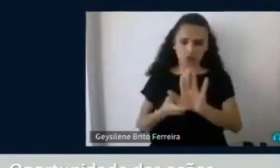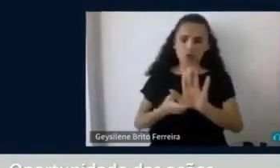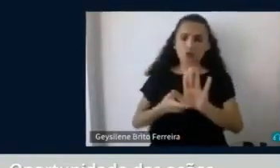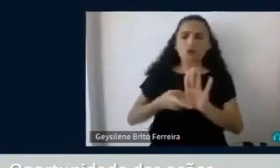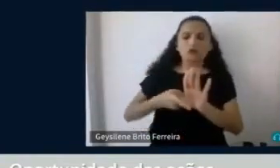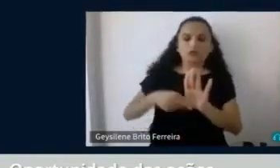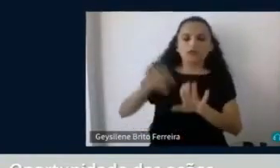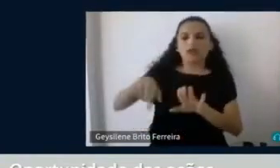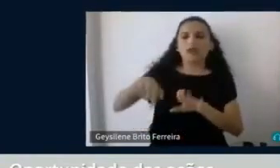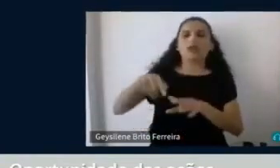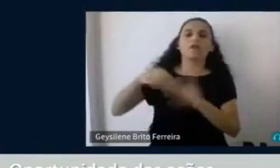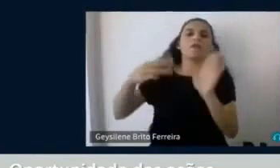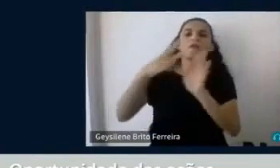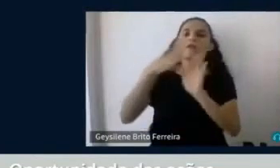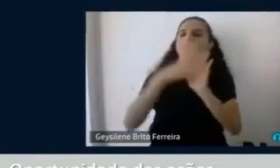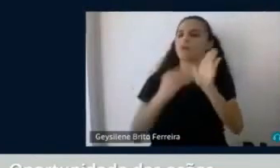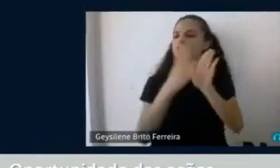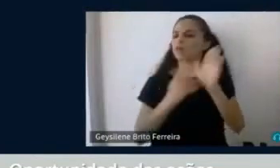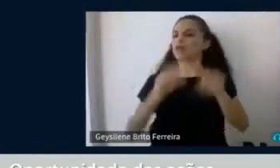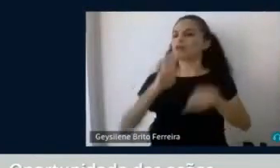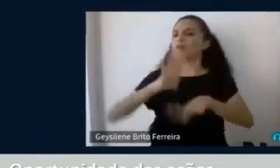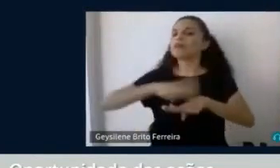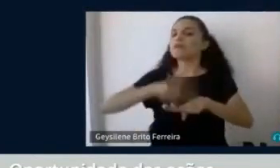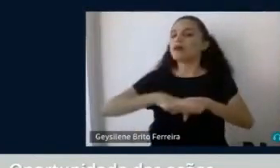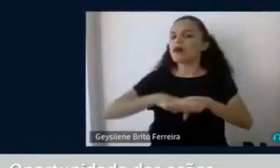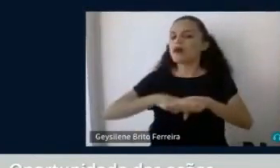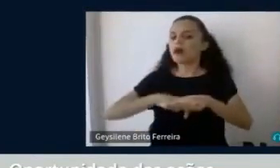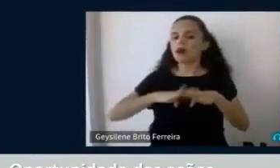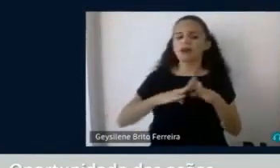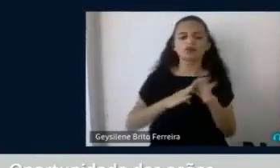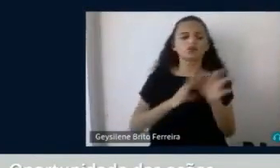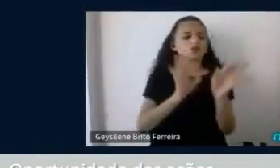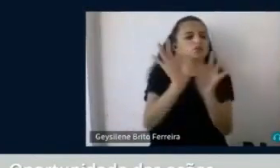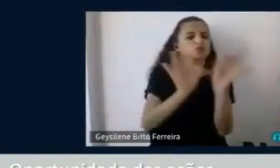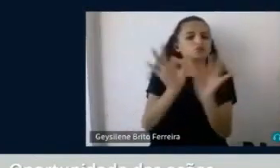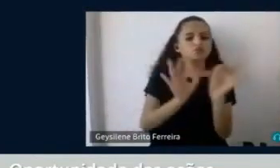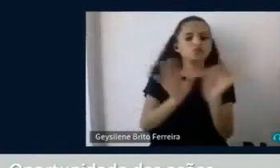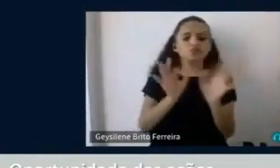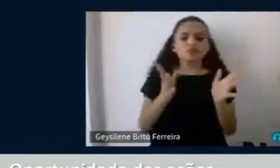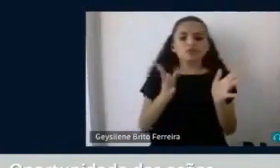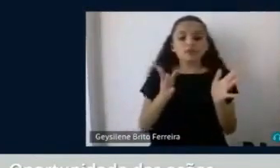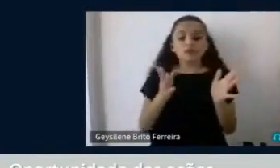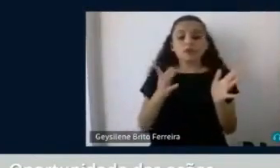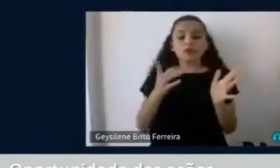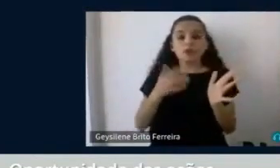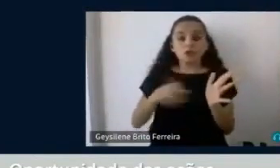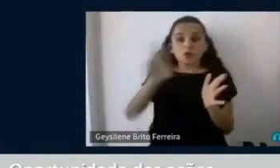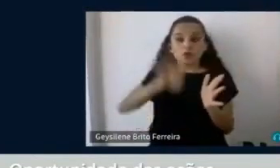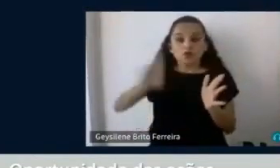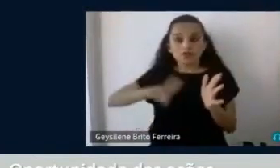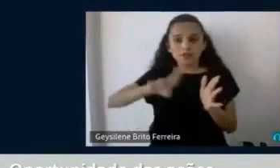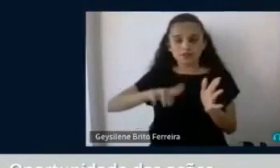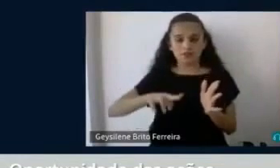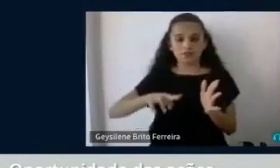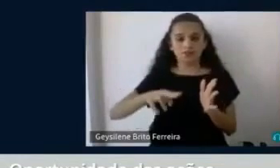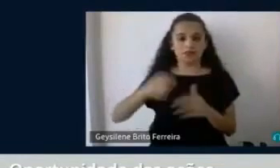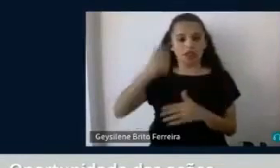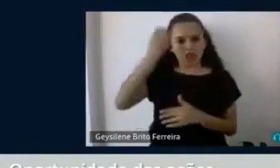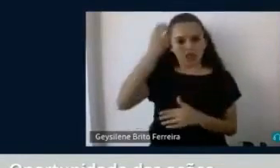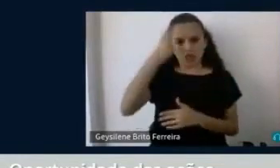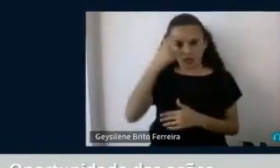matemáticos, usando matemática compartimental, utilizando inteligência artificial,